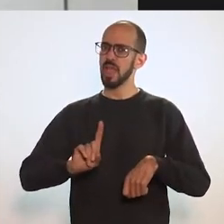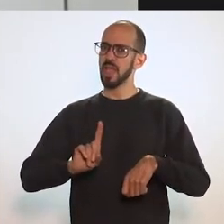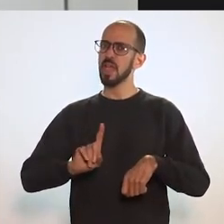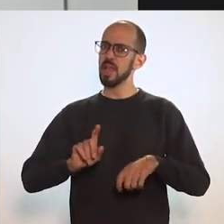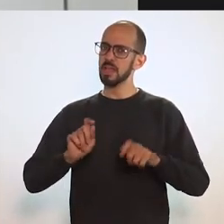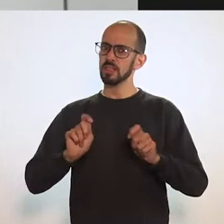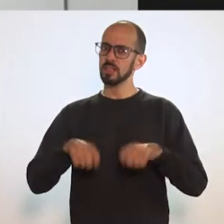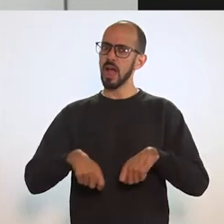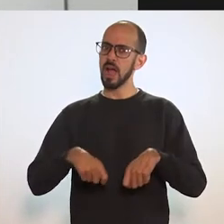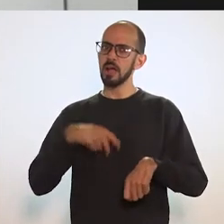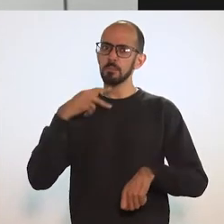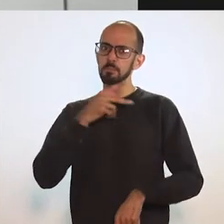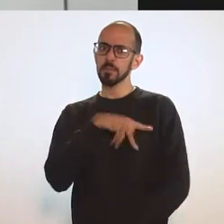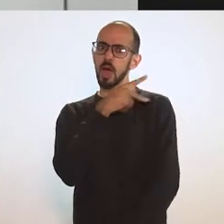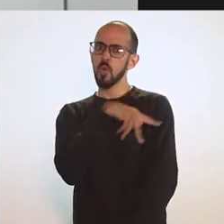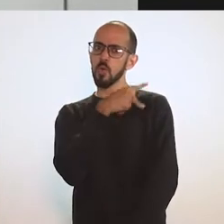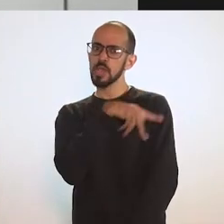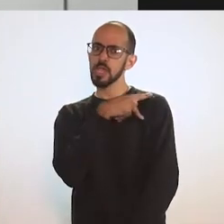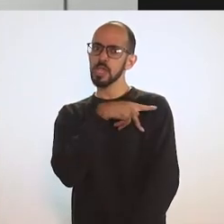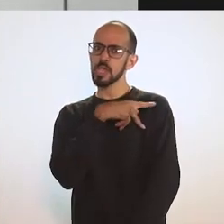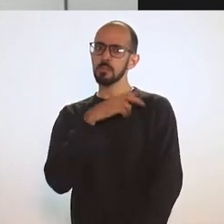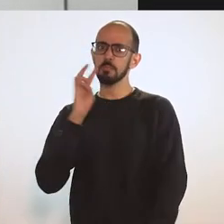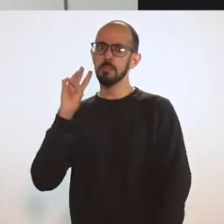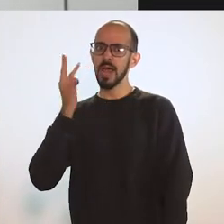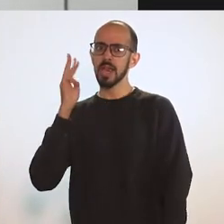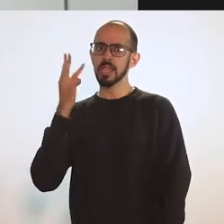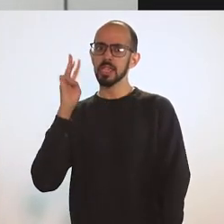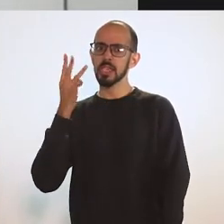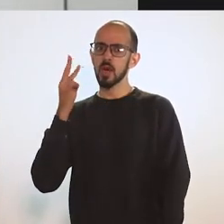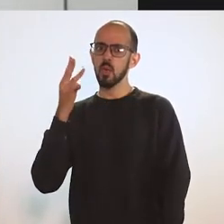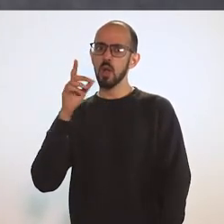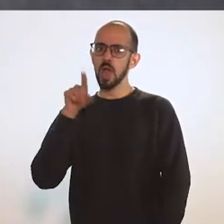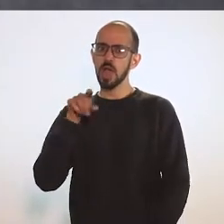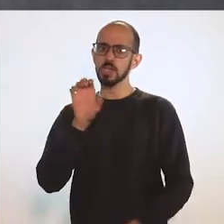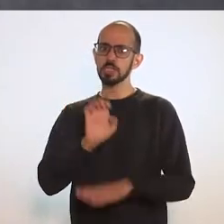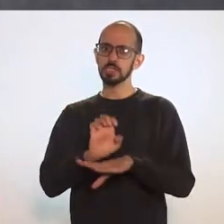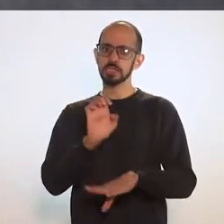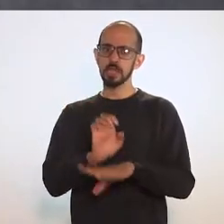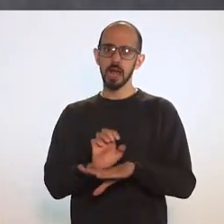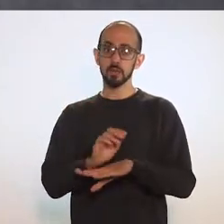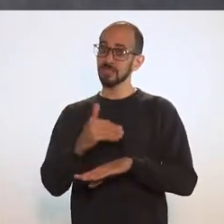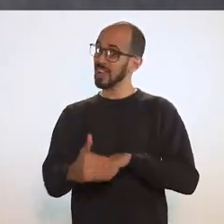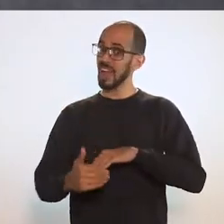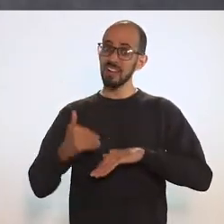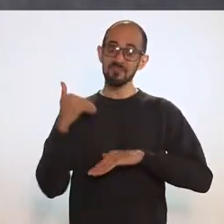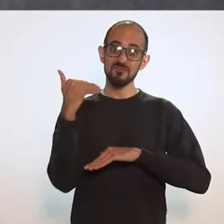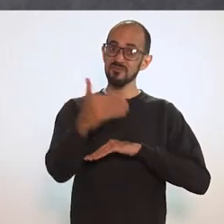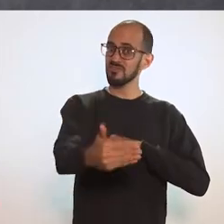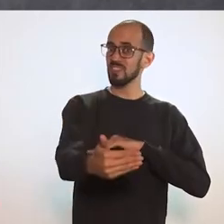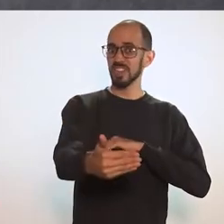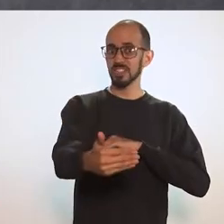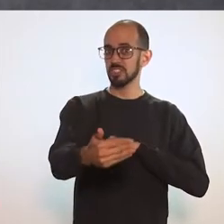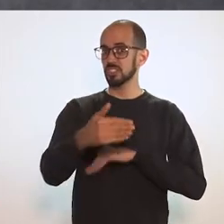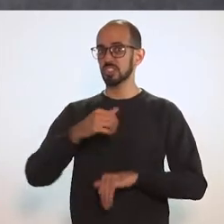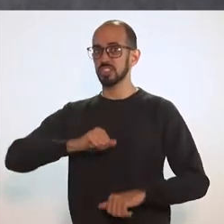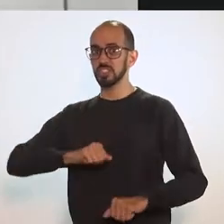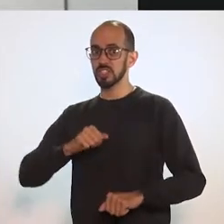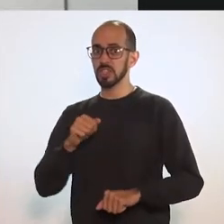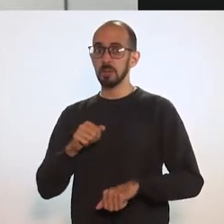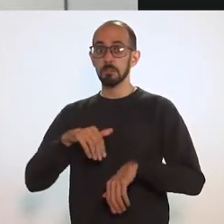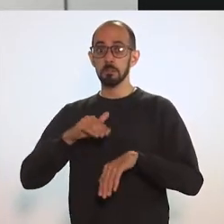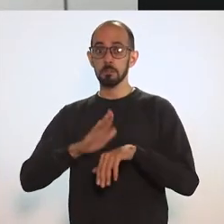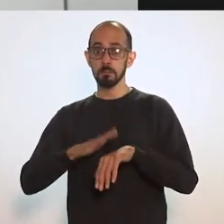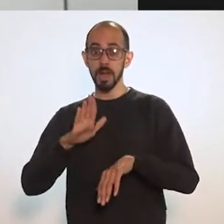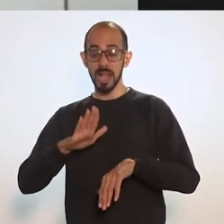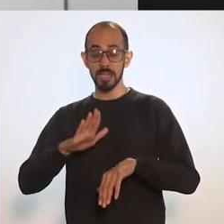pobres, Piauí e Maranhão estão entre os estados que estão mais à frente da busca da compra de vacinas. Estados muito mais pobres que o Rio